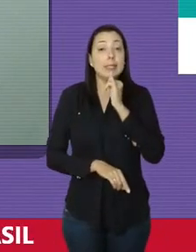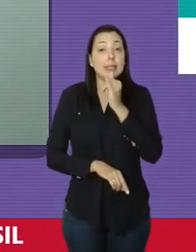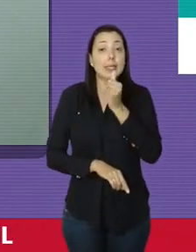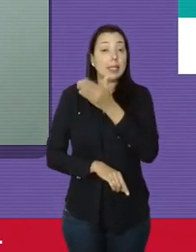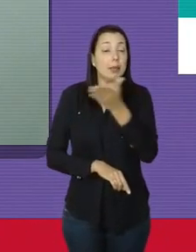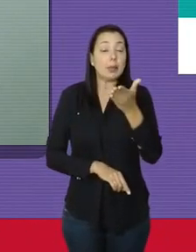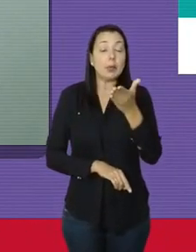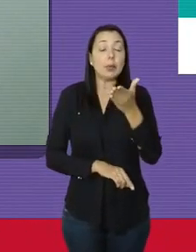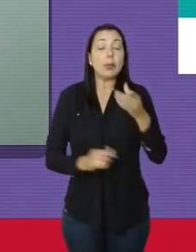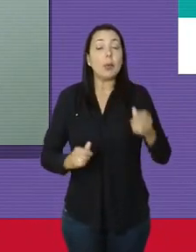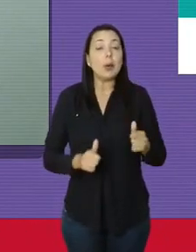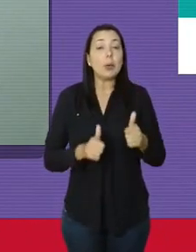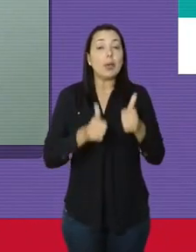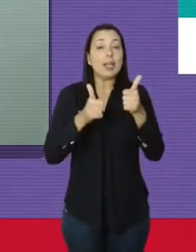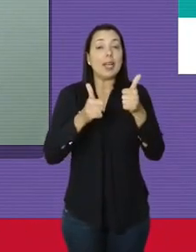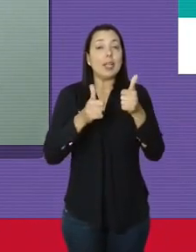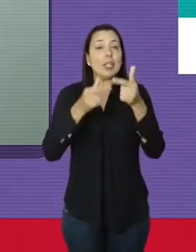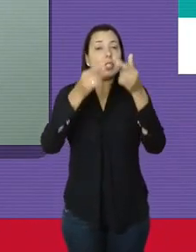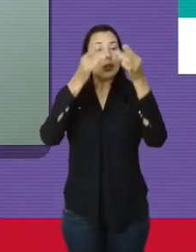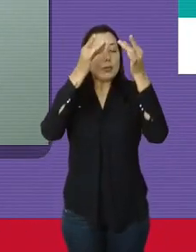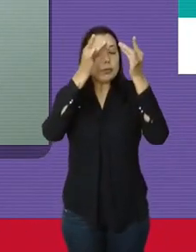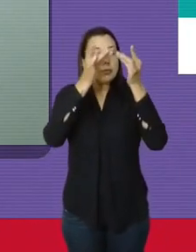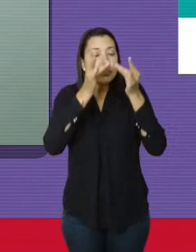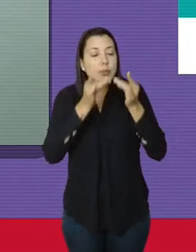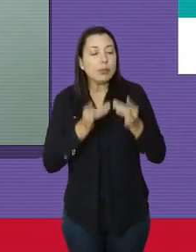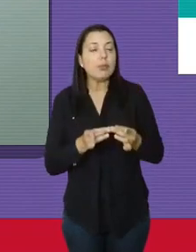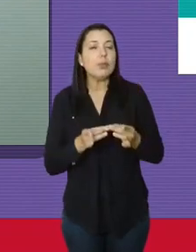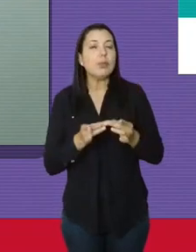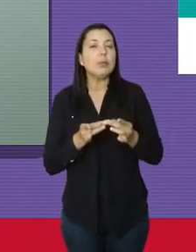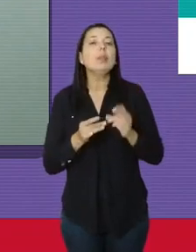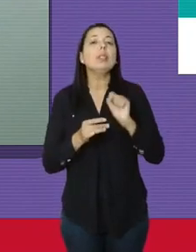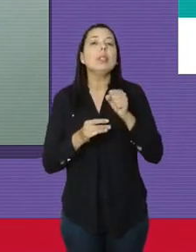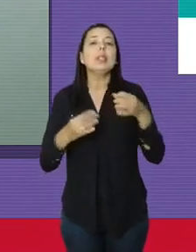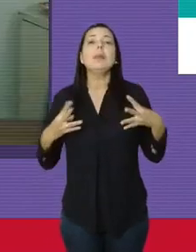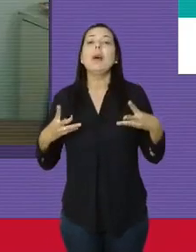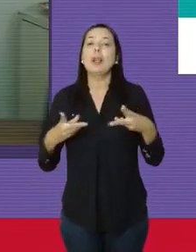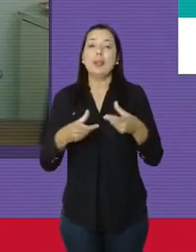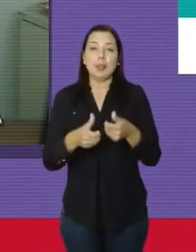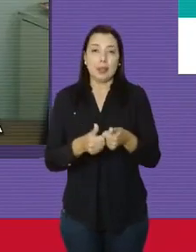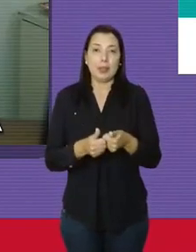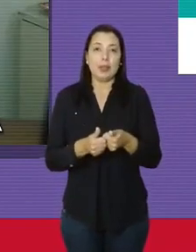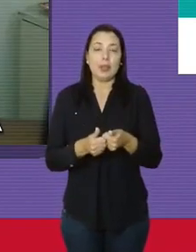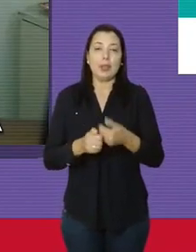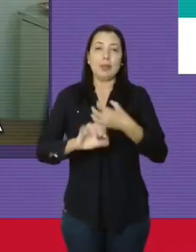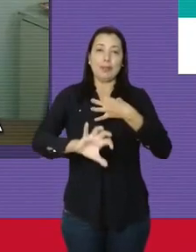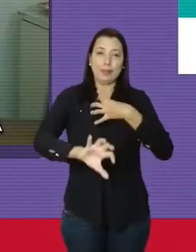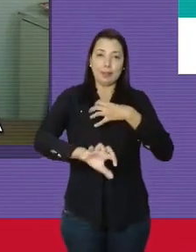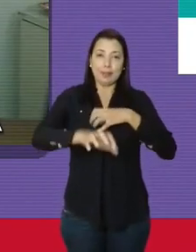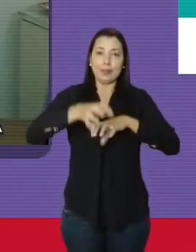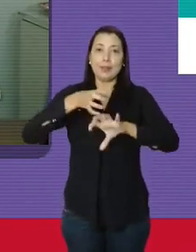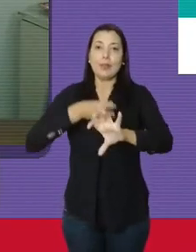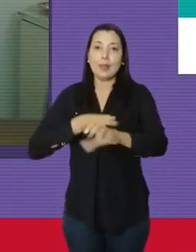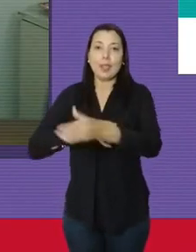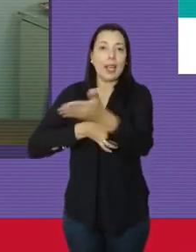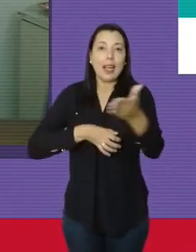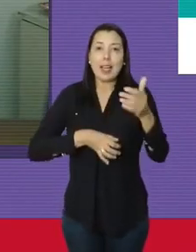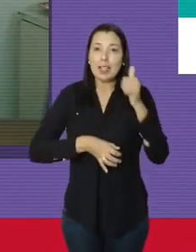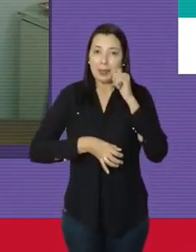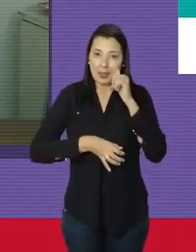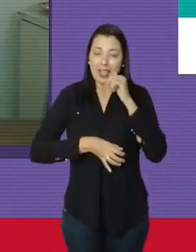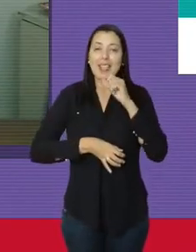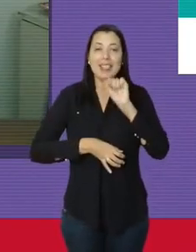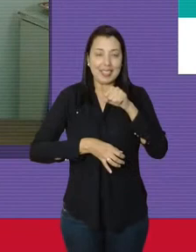com a qualidade resumida numa palavra que deveria valer para todos: empatia. As mulheres